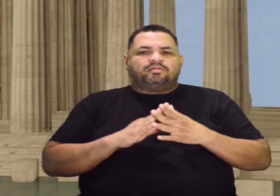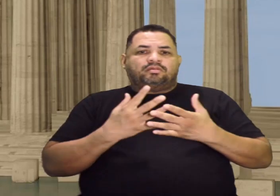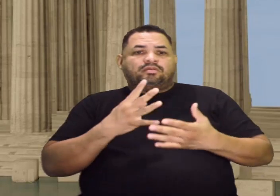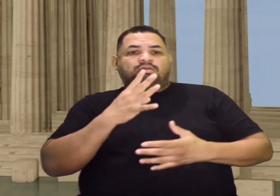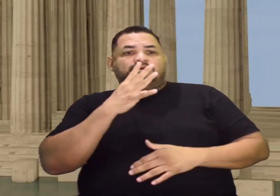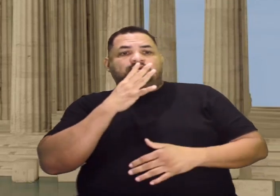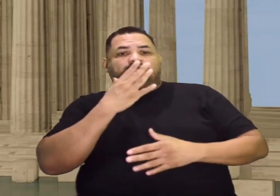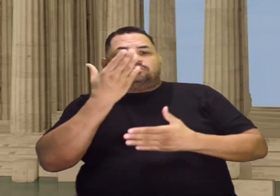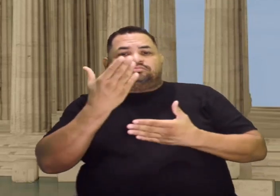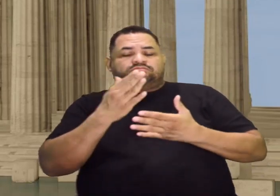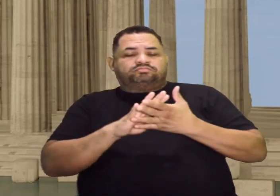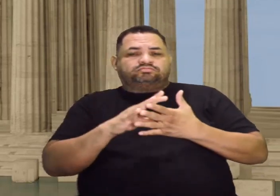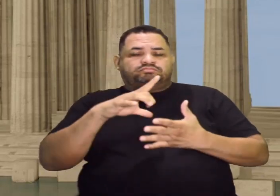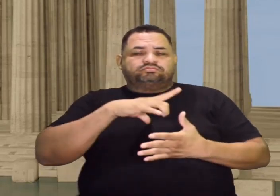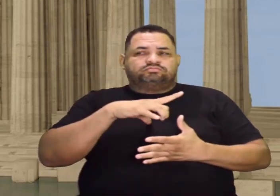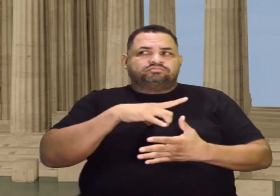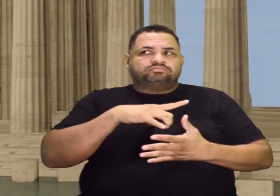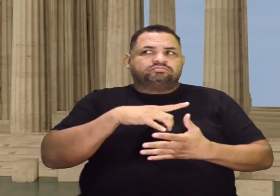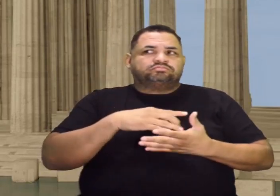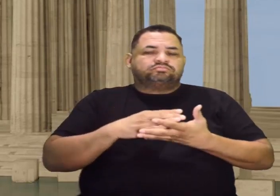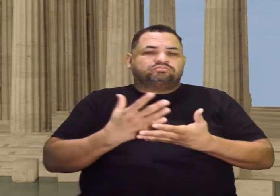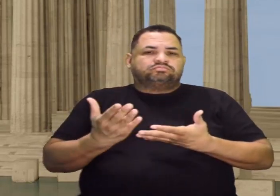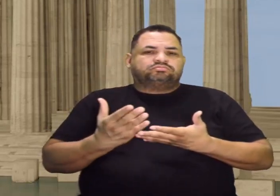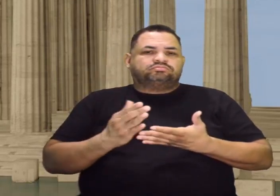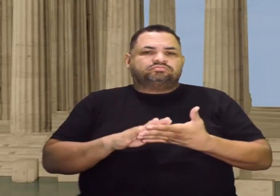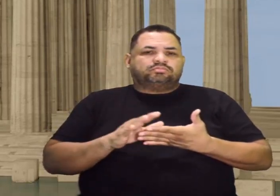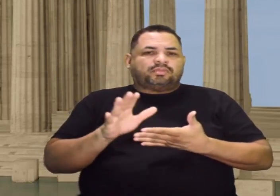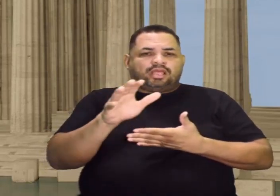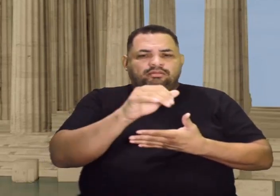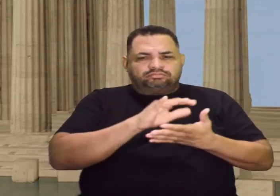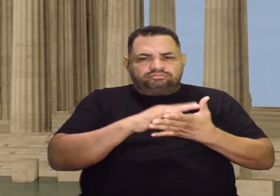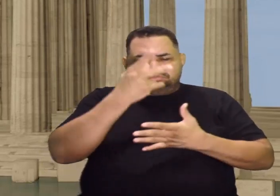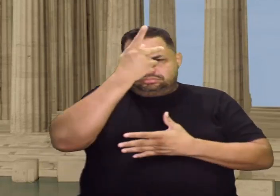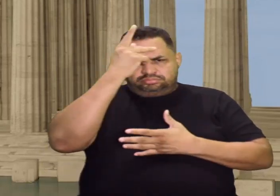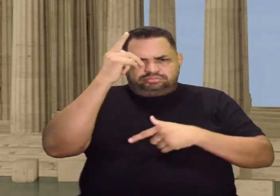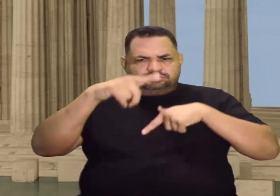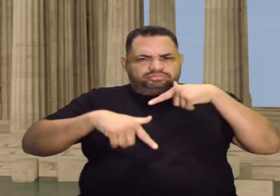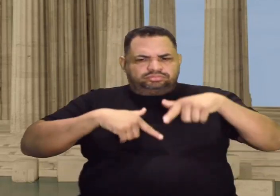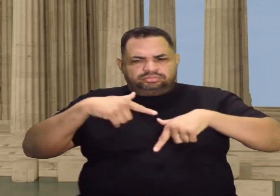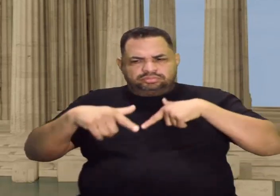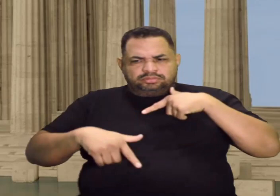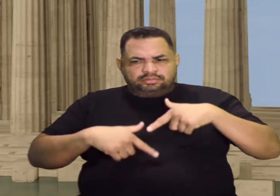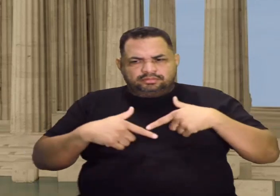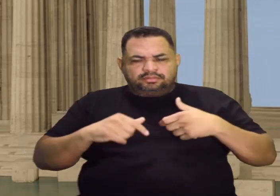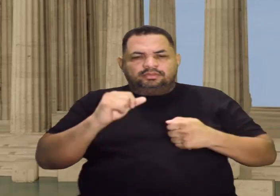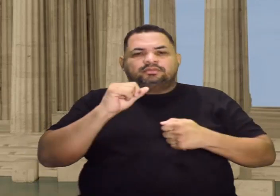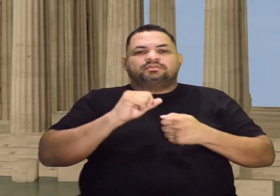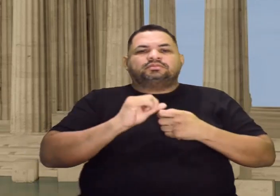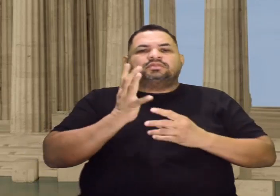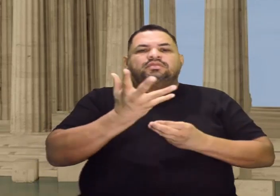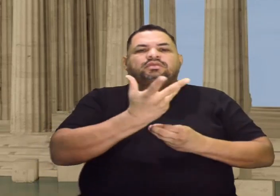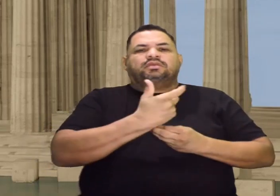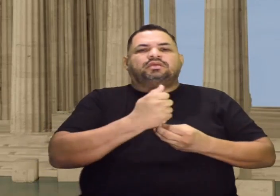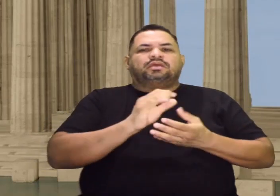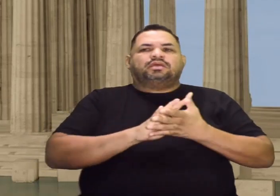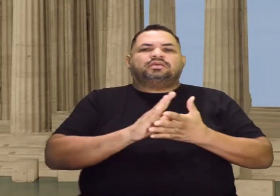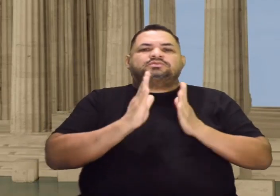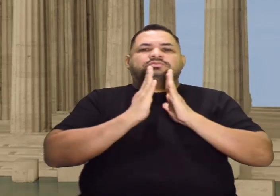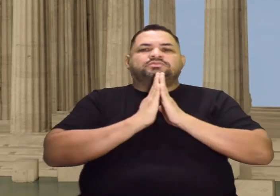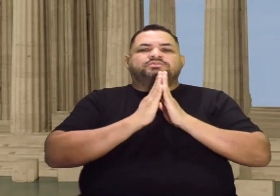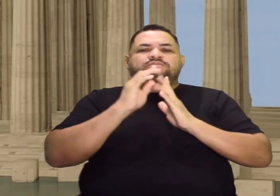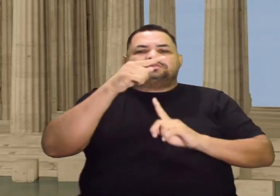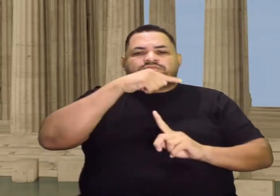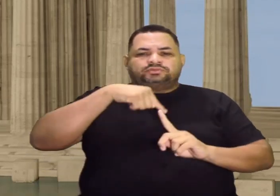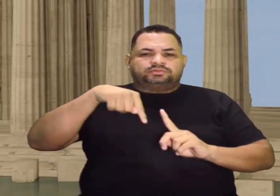contemplavam, adquiriam pessoas, artistas, para produzir as artes sacras, que é um período